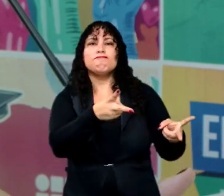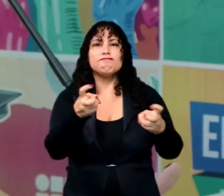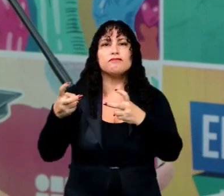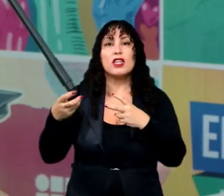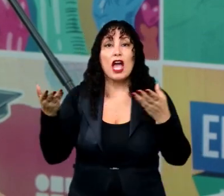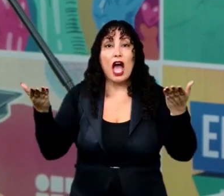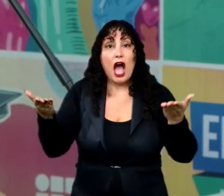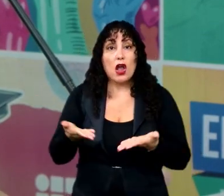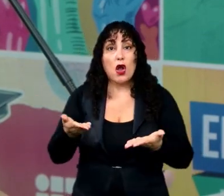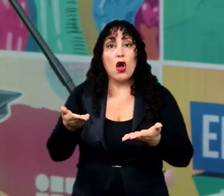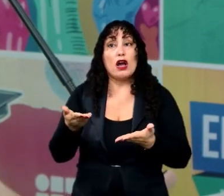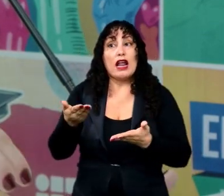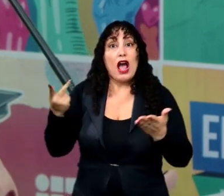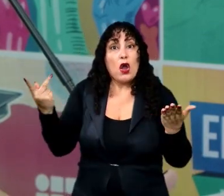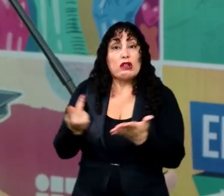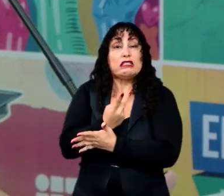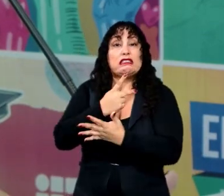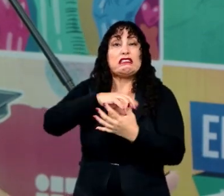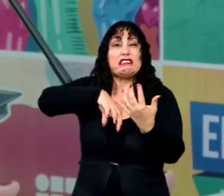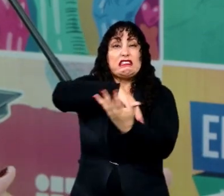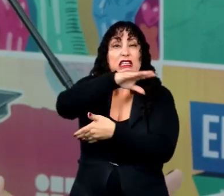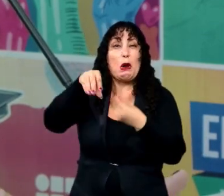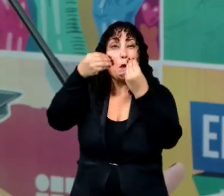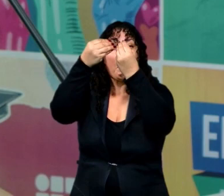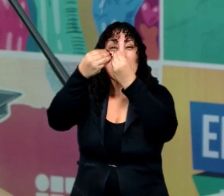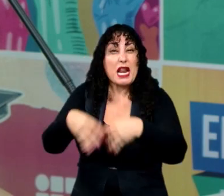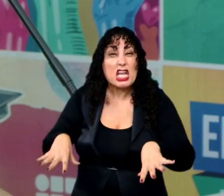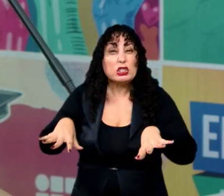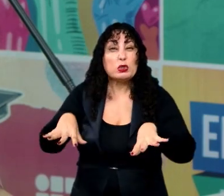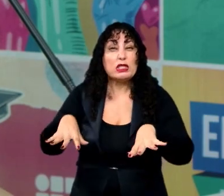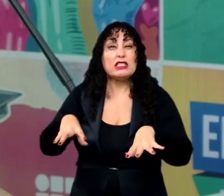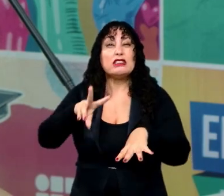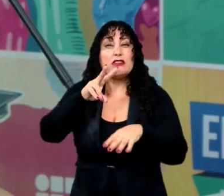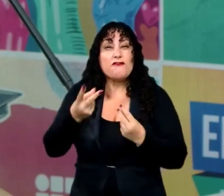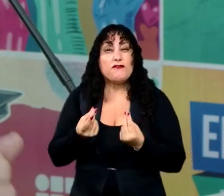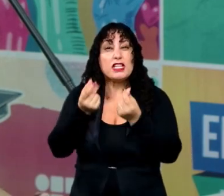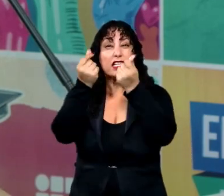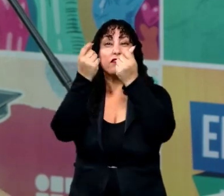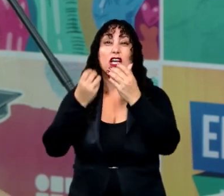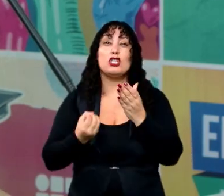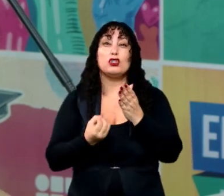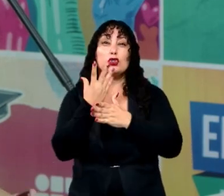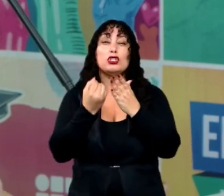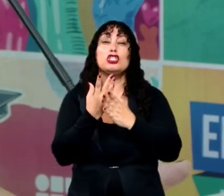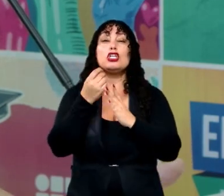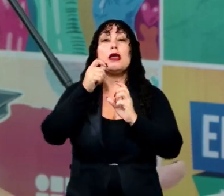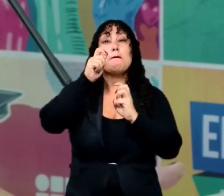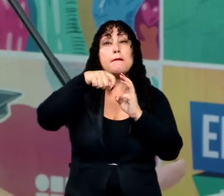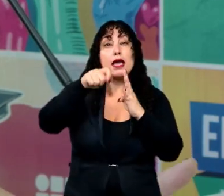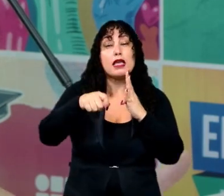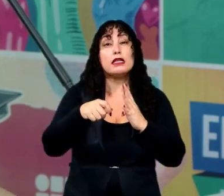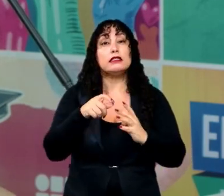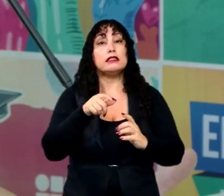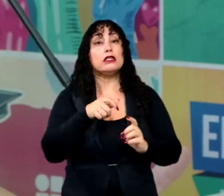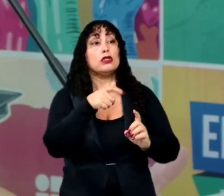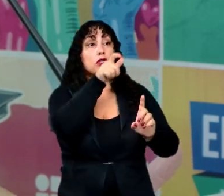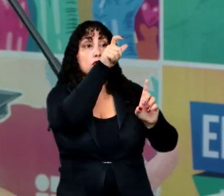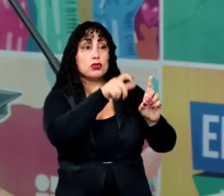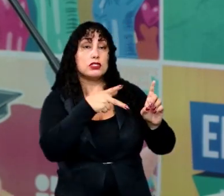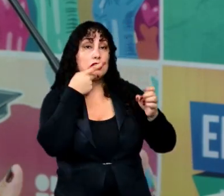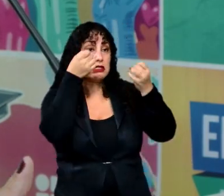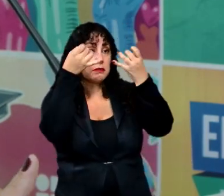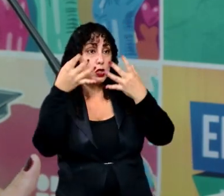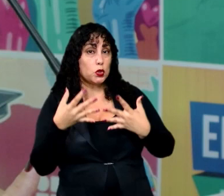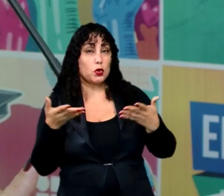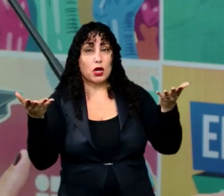aconteceu o desastre mas os prejuízos financeiros vão vão aparecer daqui alguns meses né E pelo que o senhor tá tá